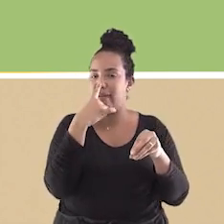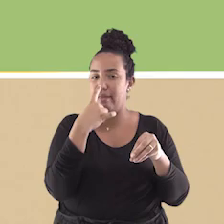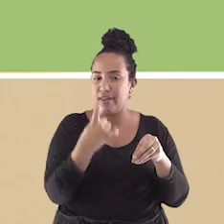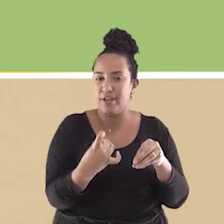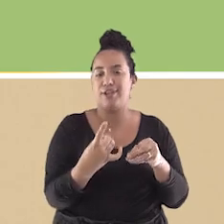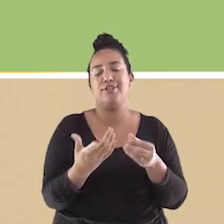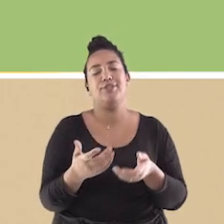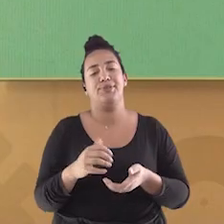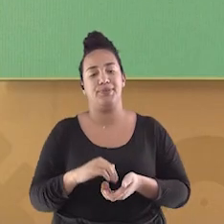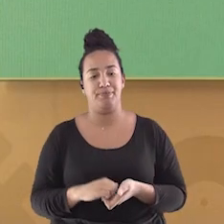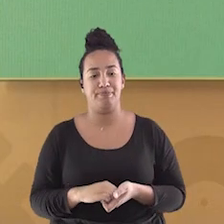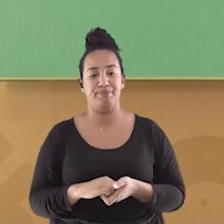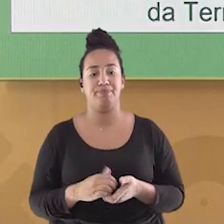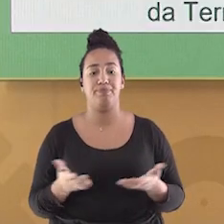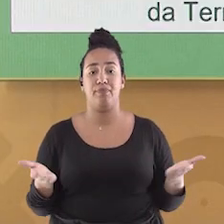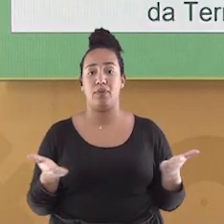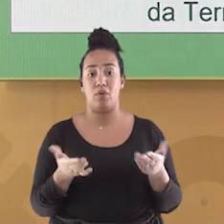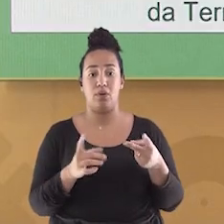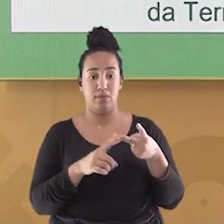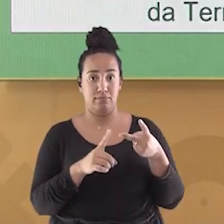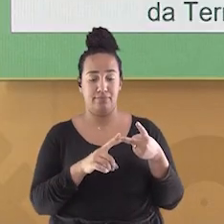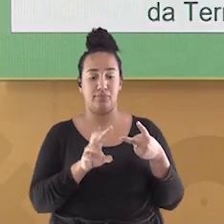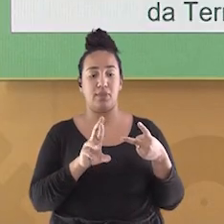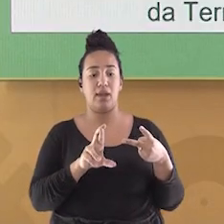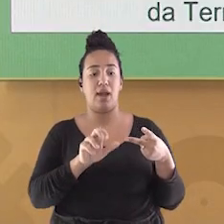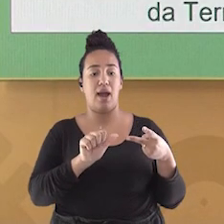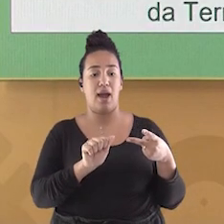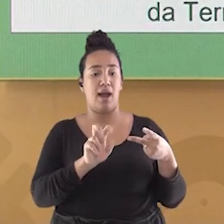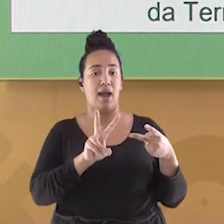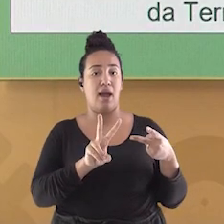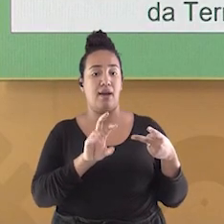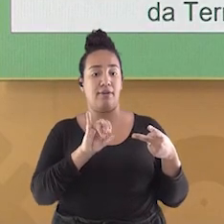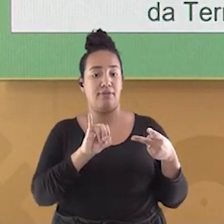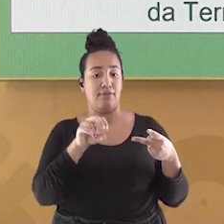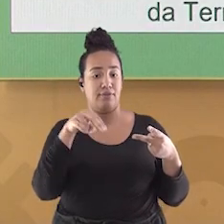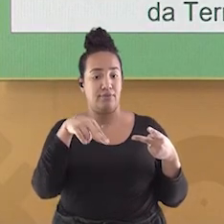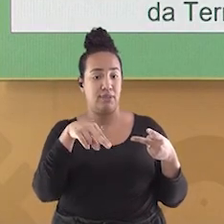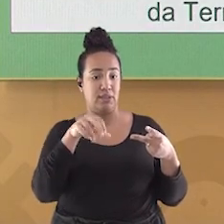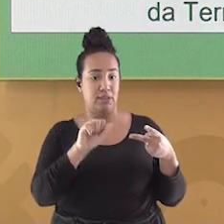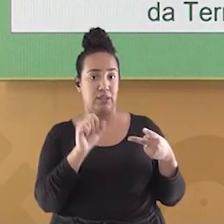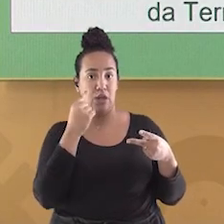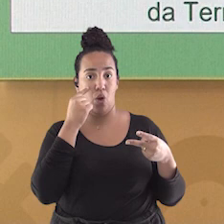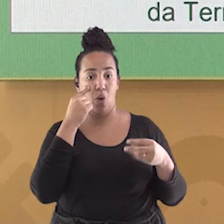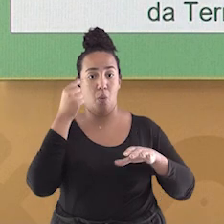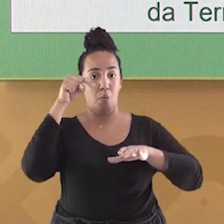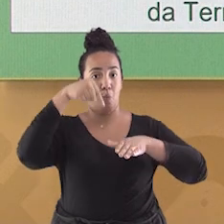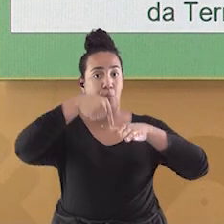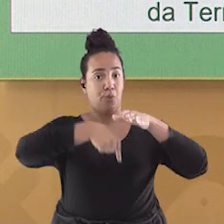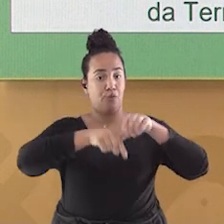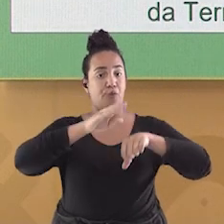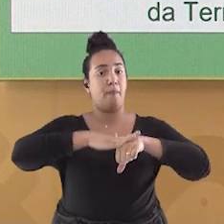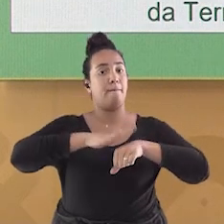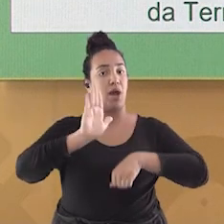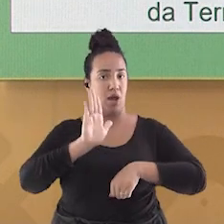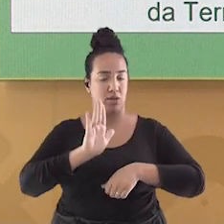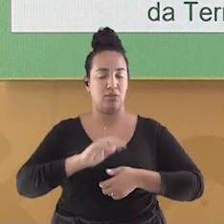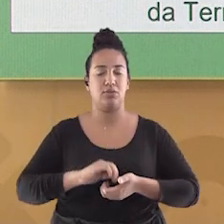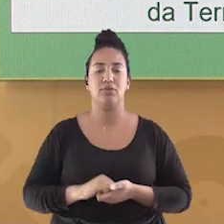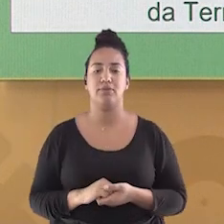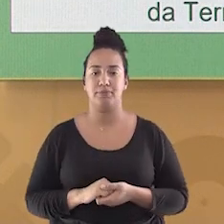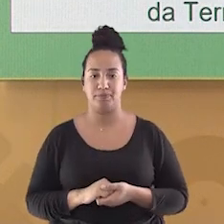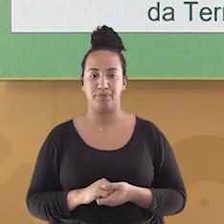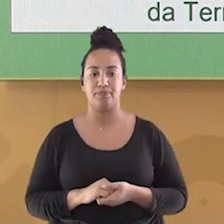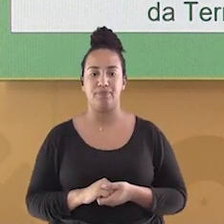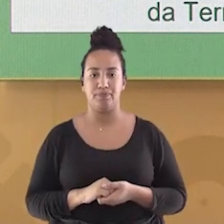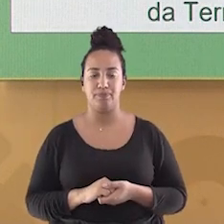e resíduos. Agora, a ravina vai chegar a um ponto mais aprofundado